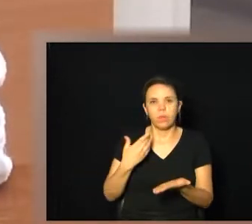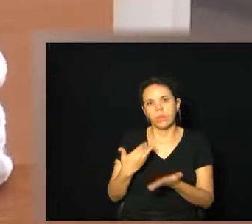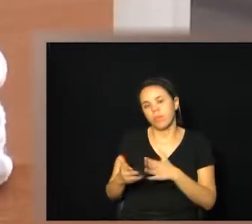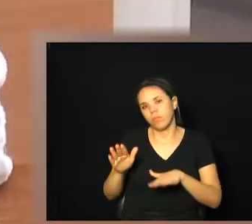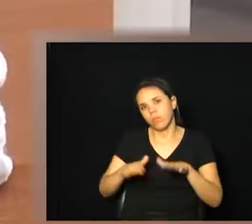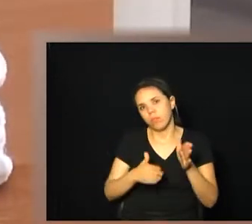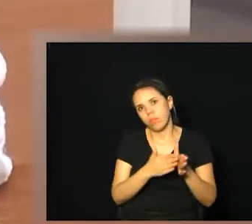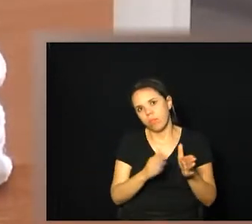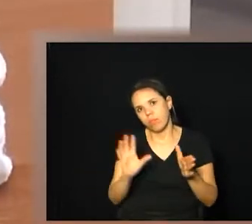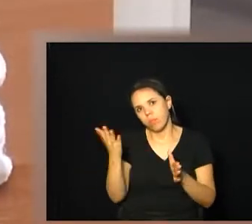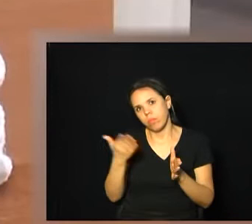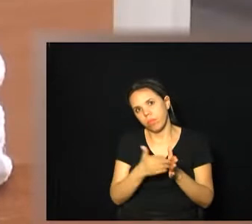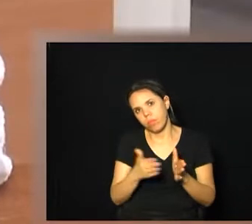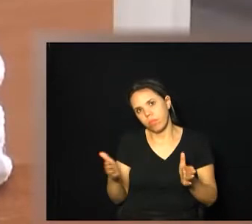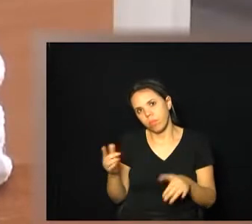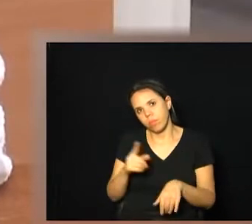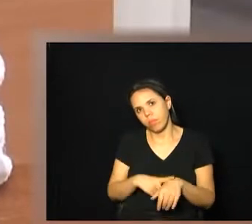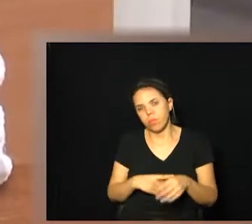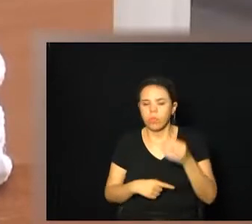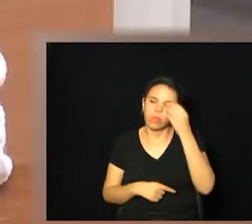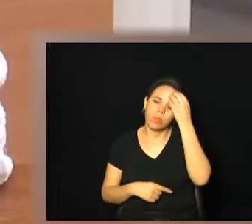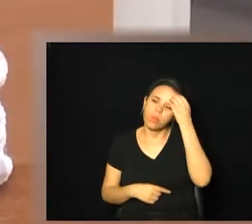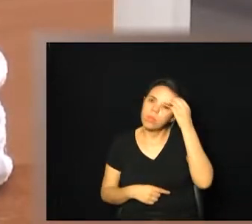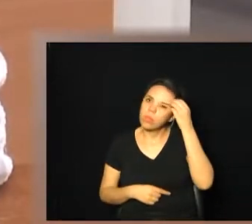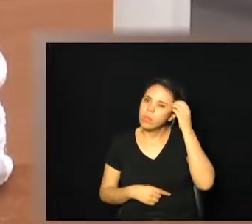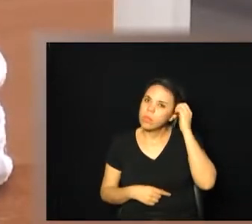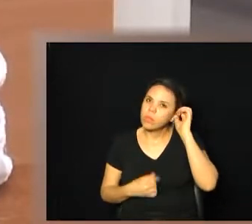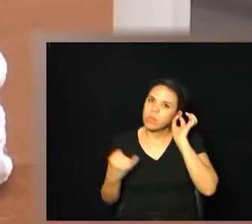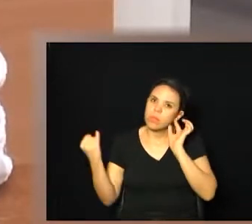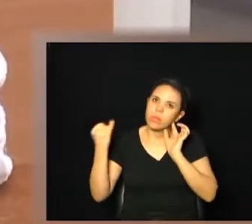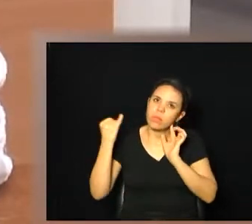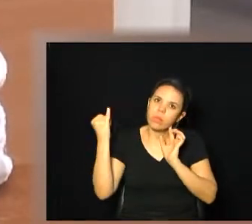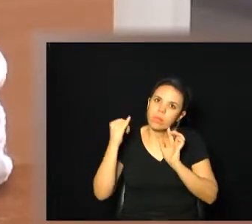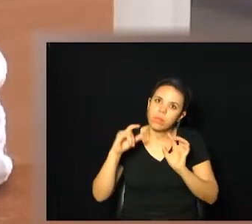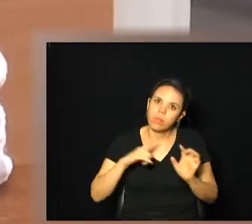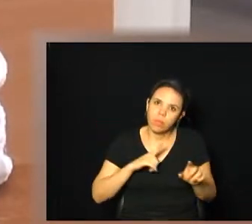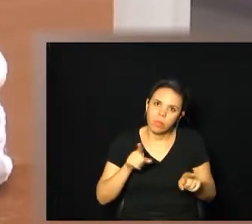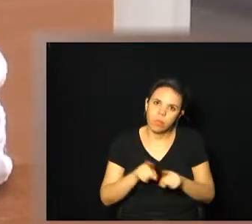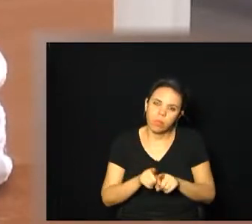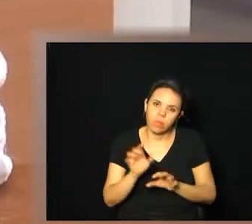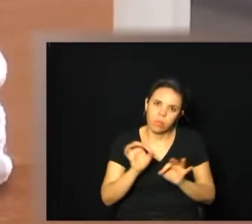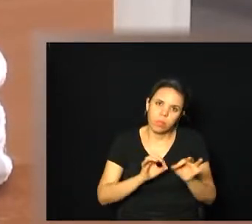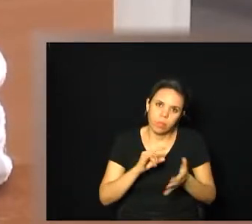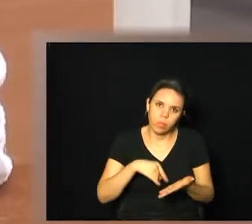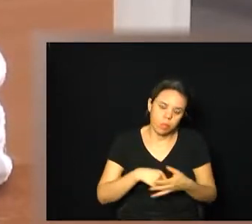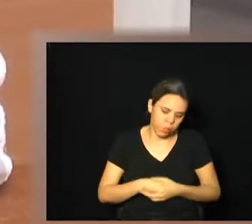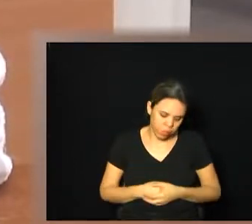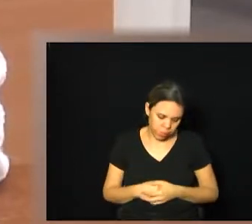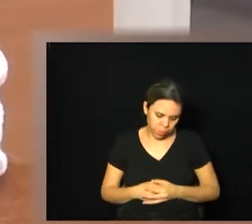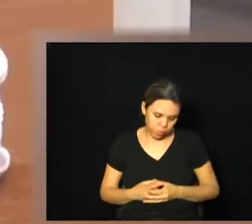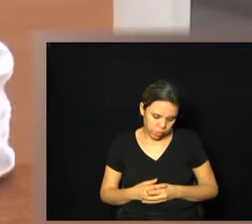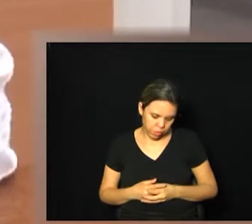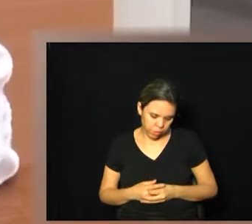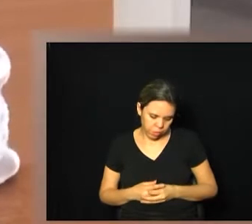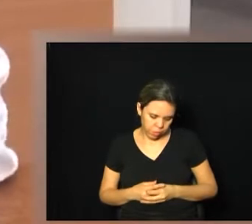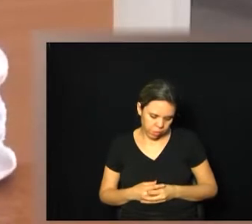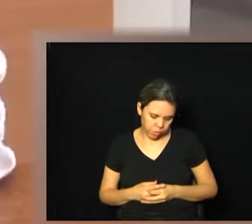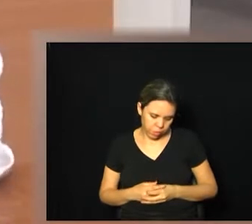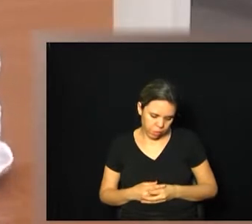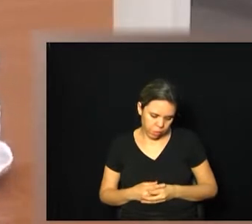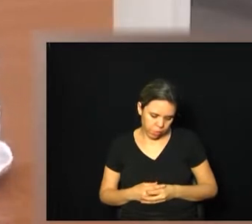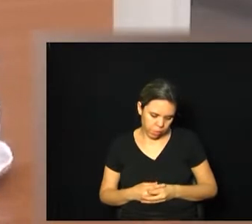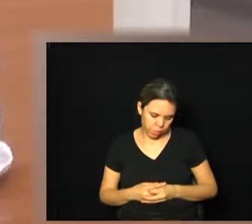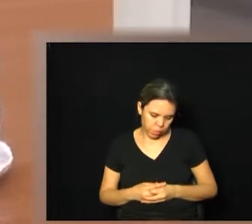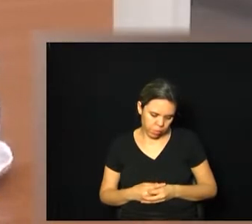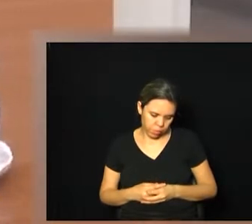nisso tudo que está acontecendo ali naquele momento. Mas é muito importante que ela também seja regulamentada. E aí nós estamos